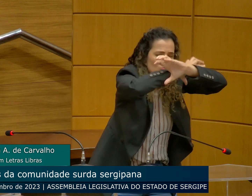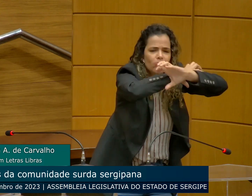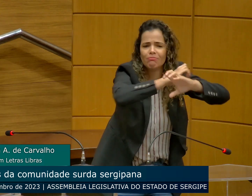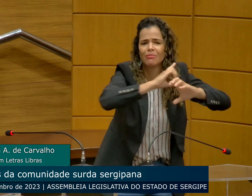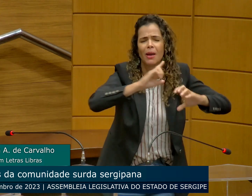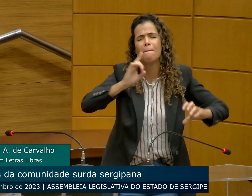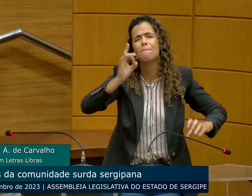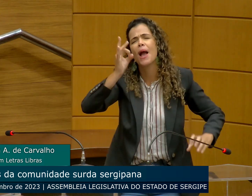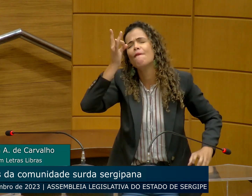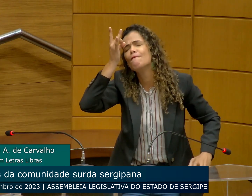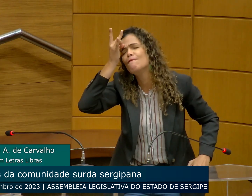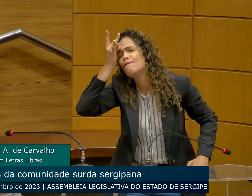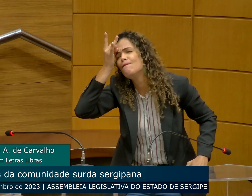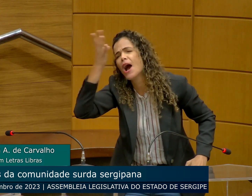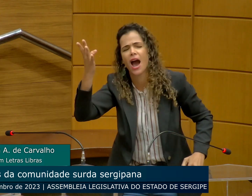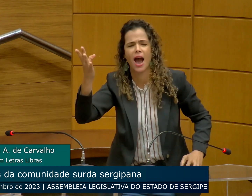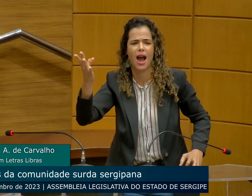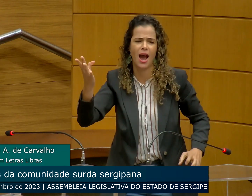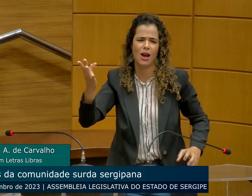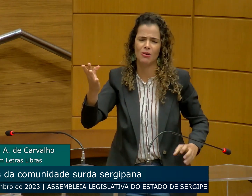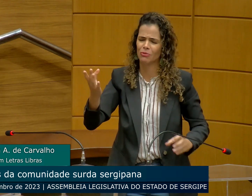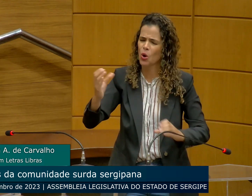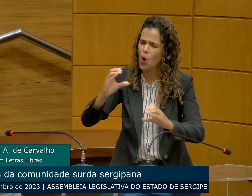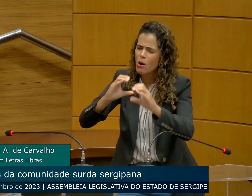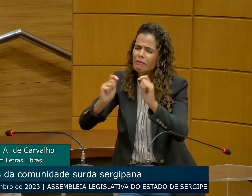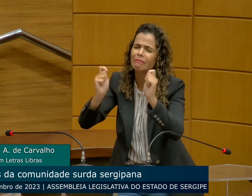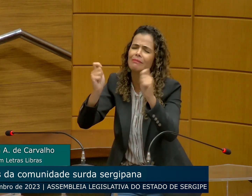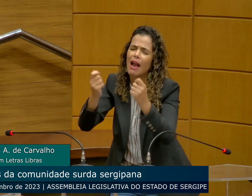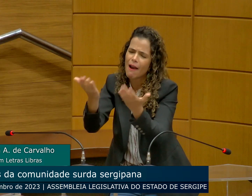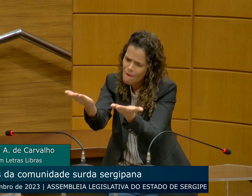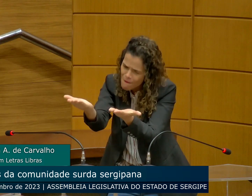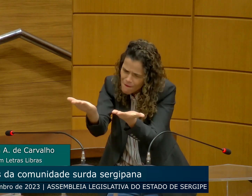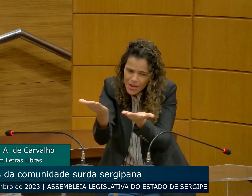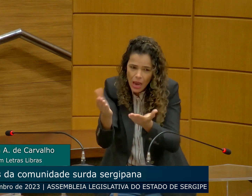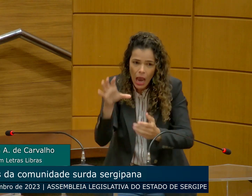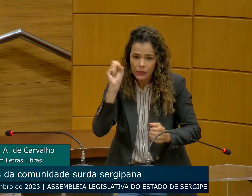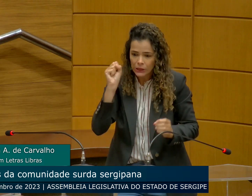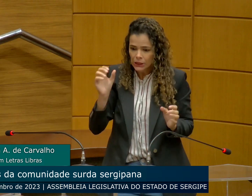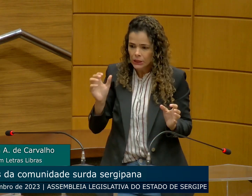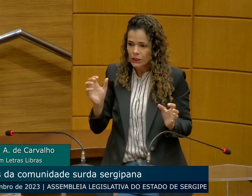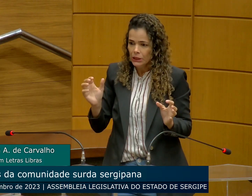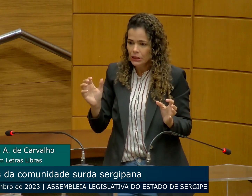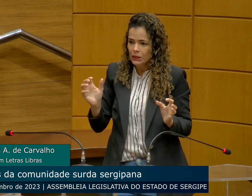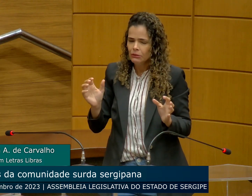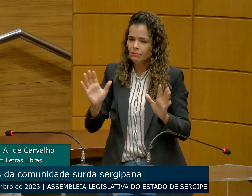comunicação. Existem as dificuldades? Muitas, mas